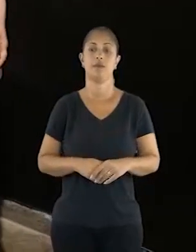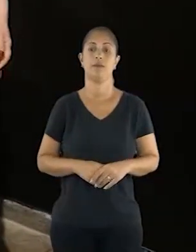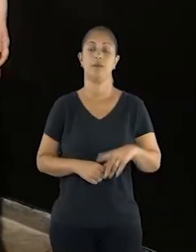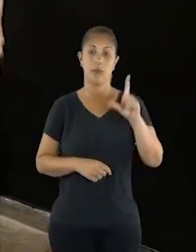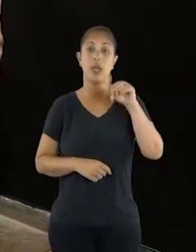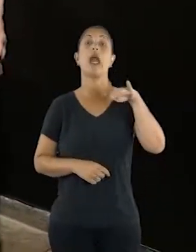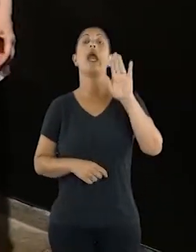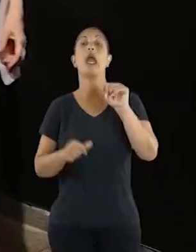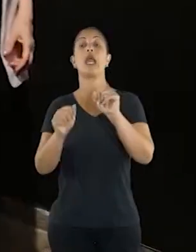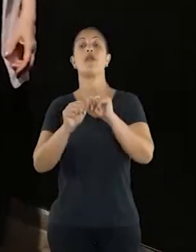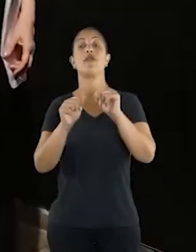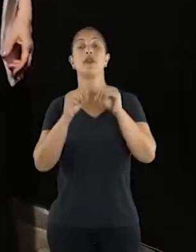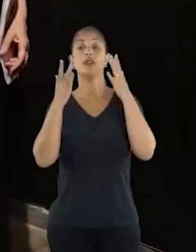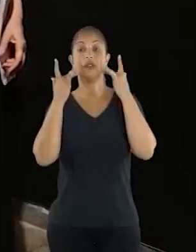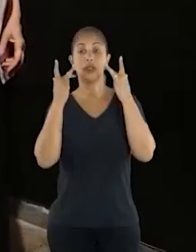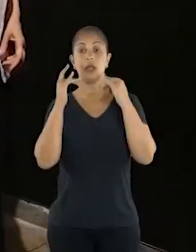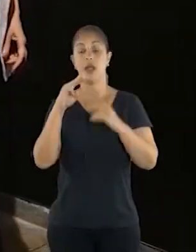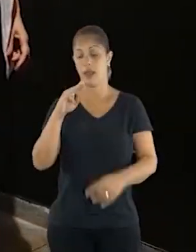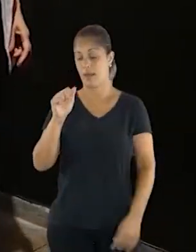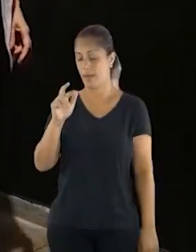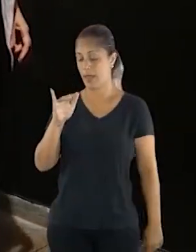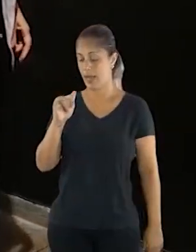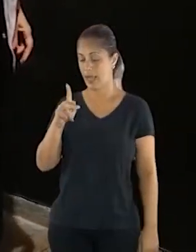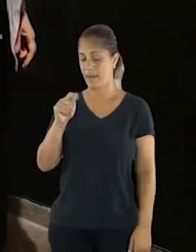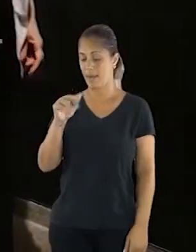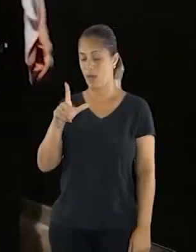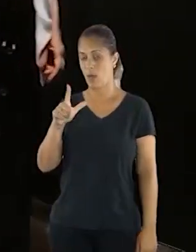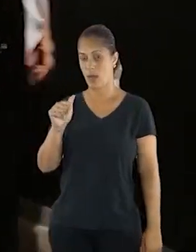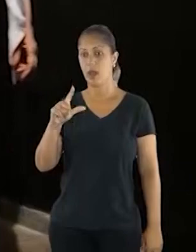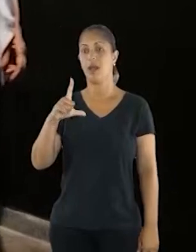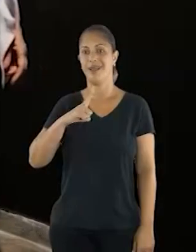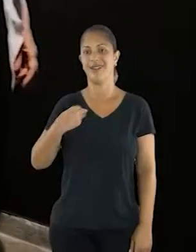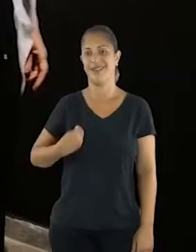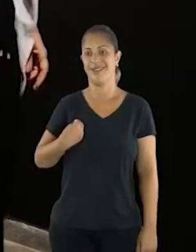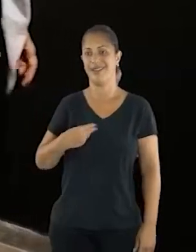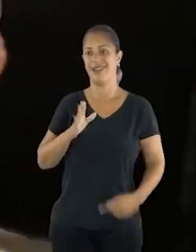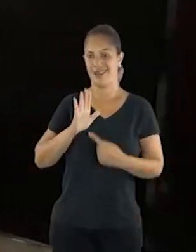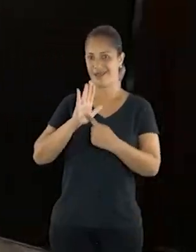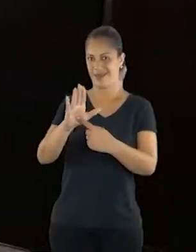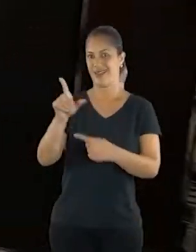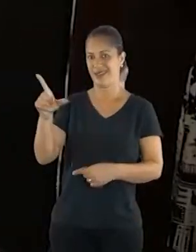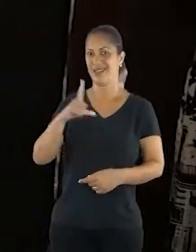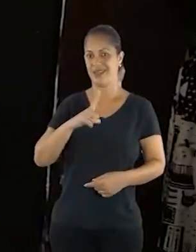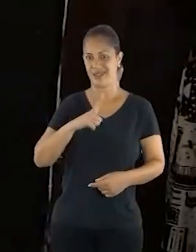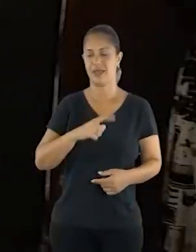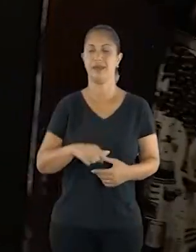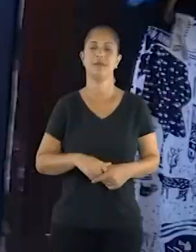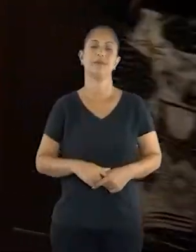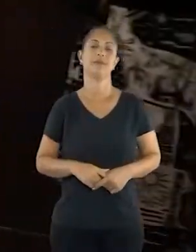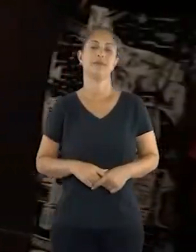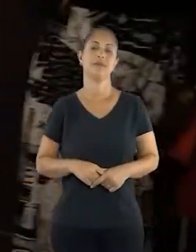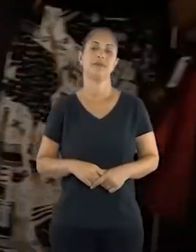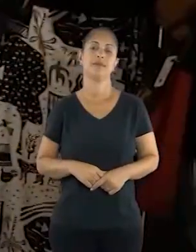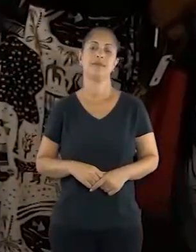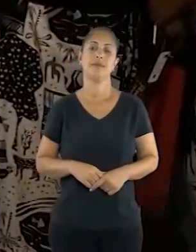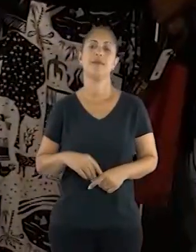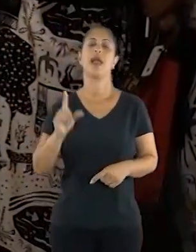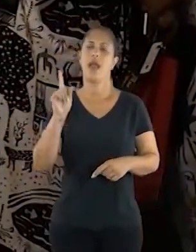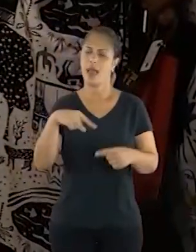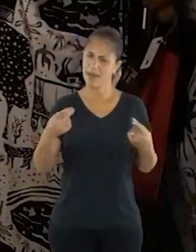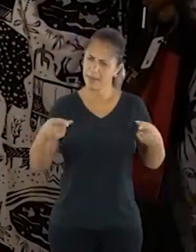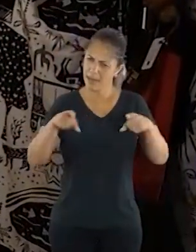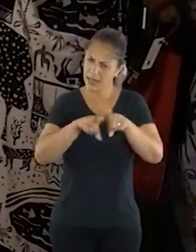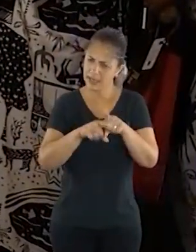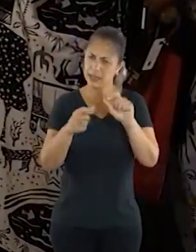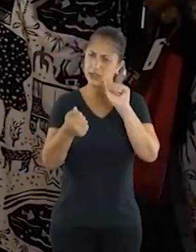E quem fazia os espetáculos é a Maria Paula Costa Rego, que se apresenta ali, está aqui, que foi